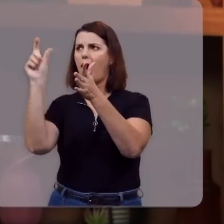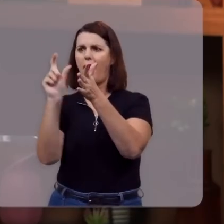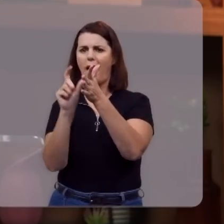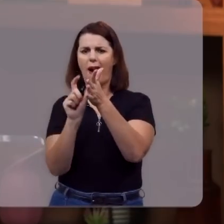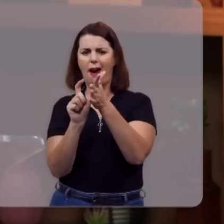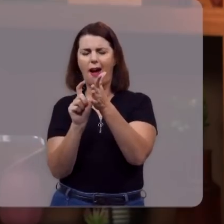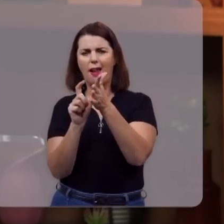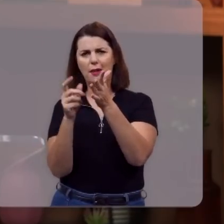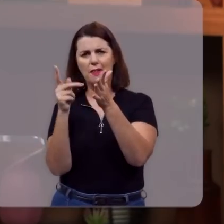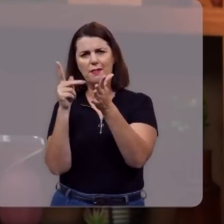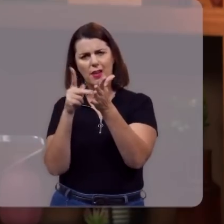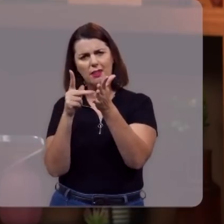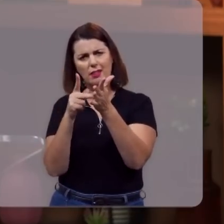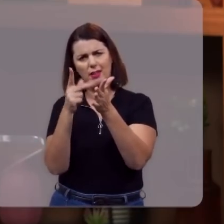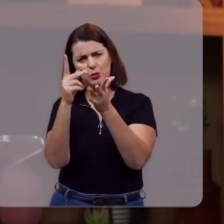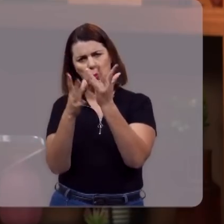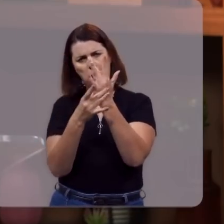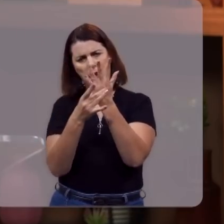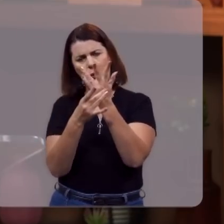é verdade na sua boca.